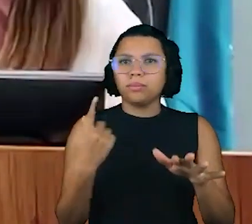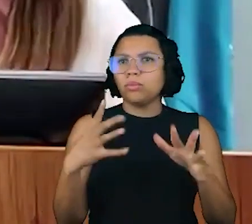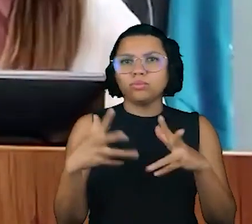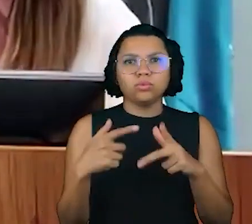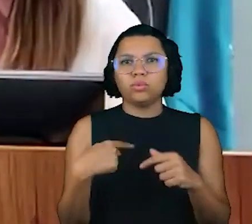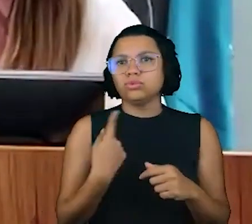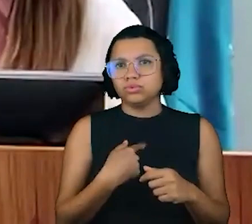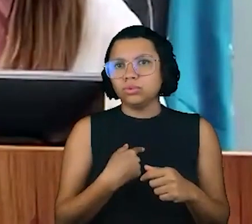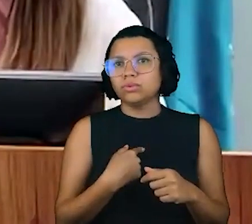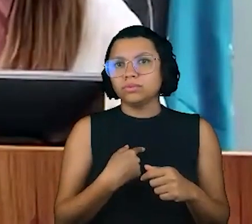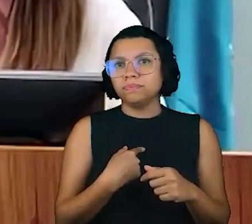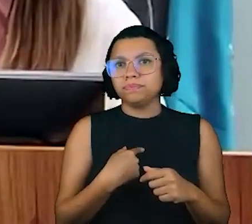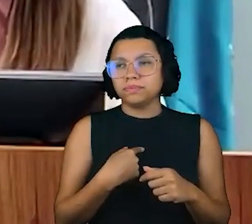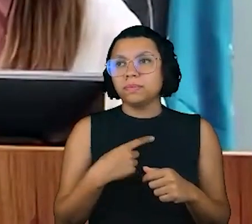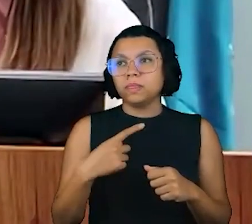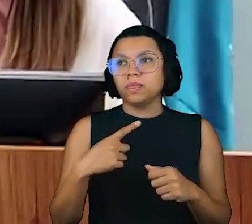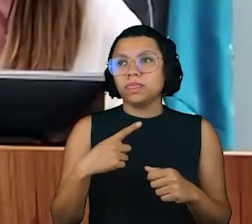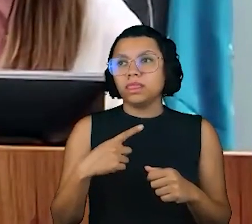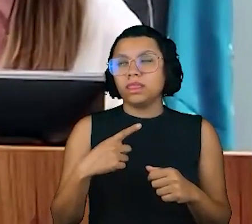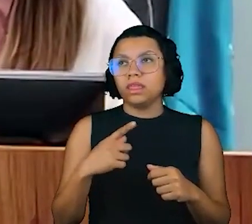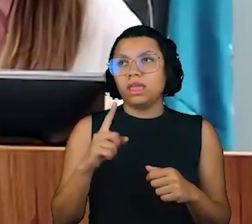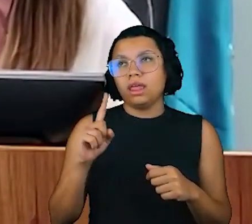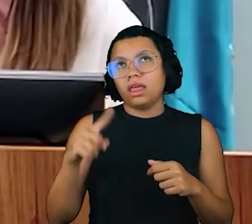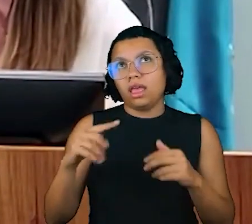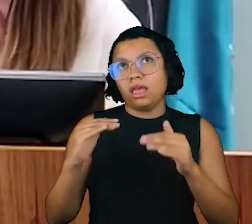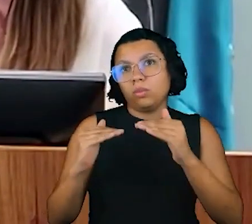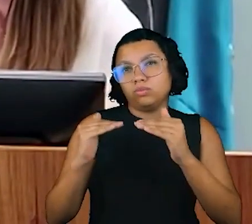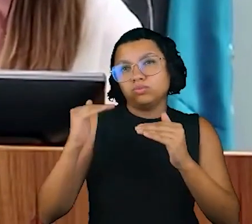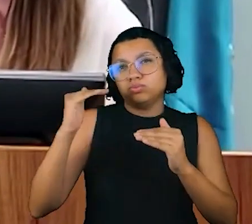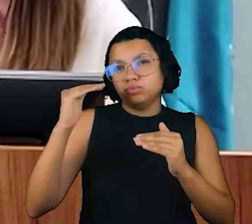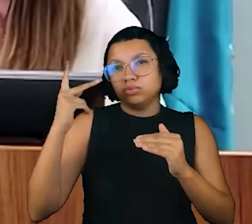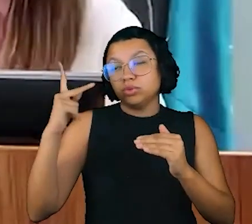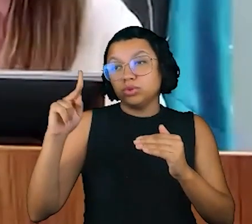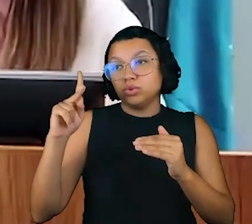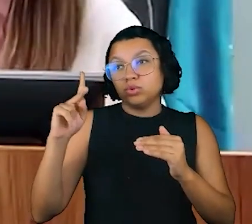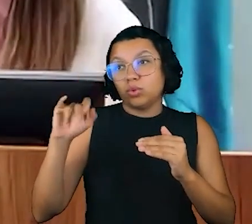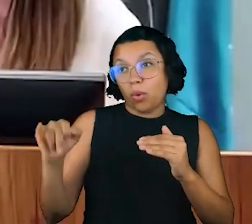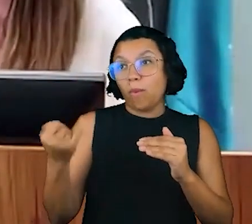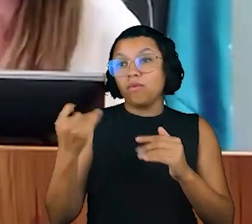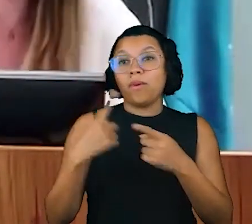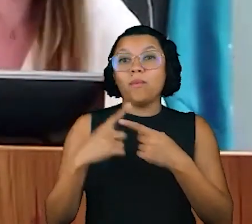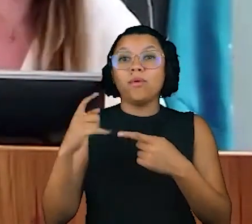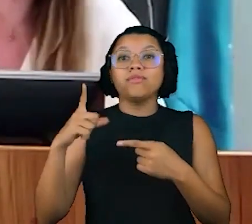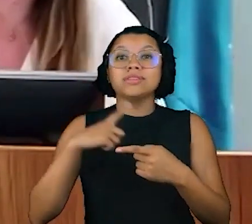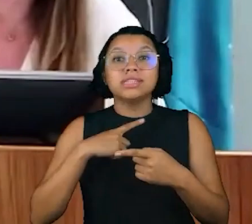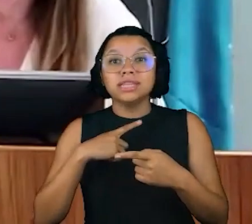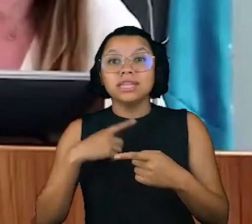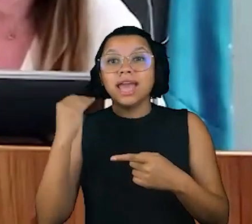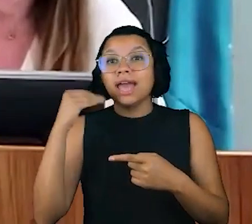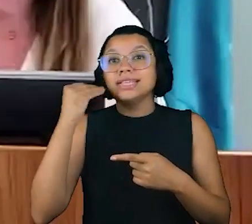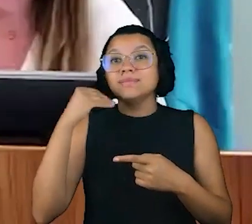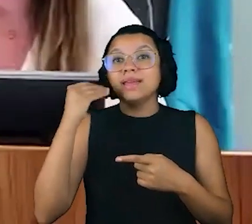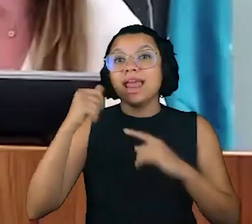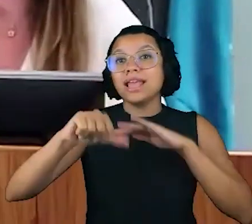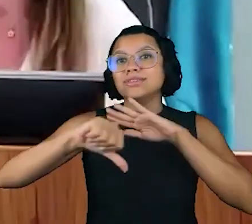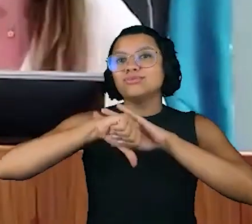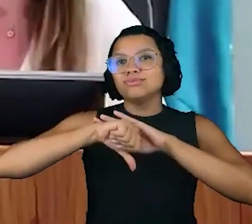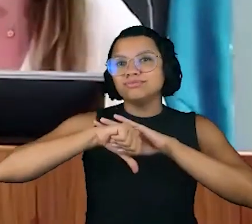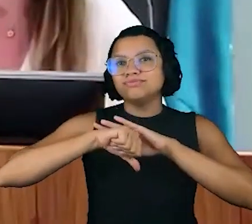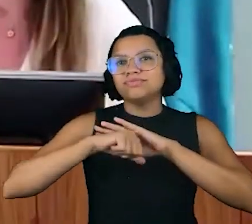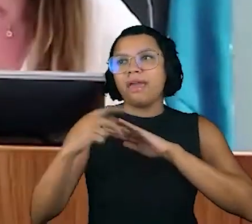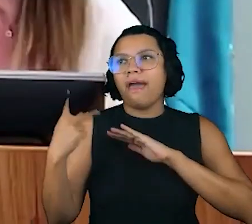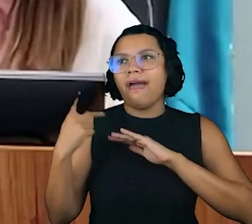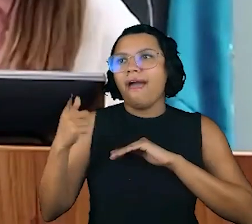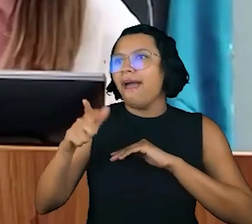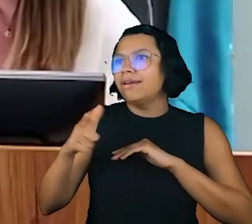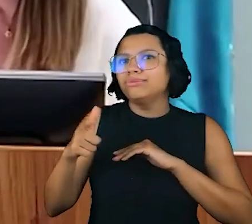vantagem evidente, né, em seu proveito, porque você tem a experiência do crime, e nós não temos essa experiência,